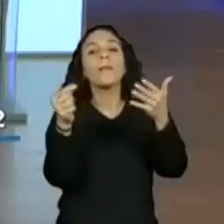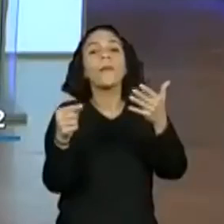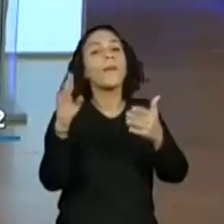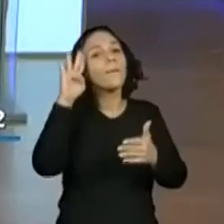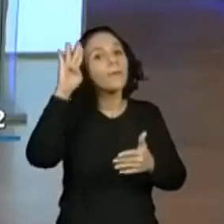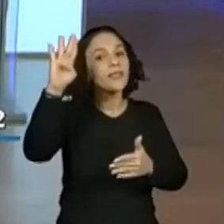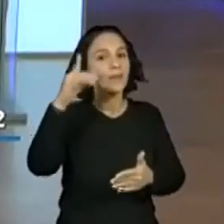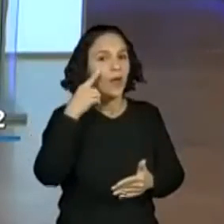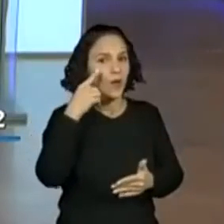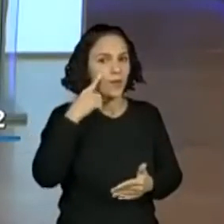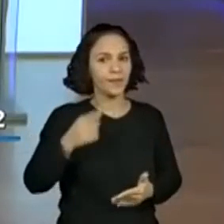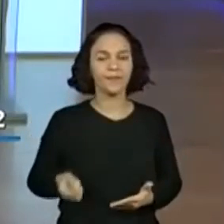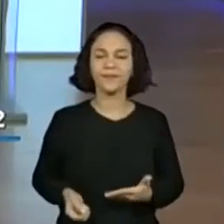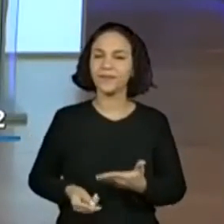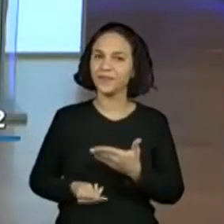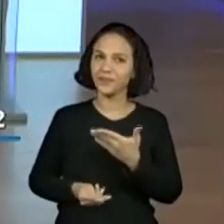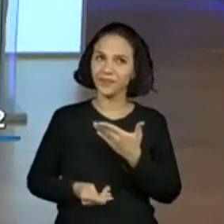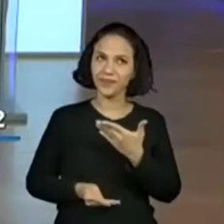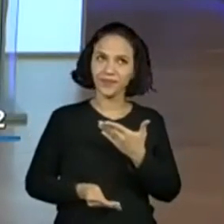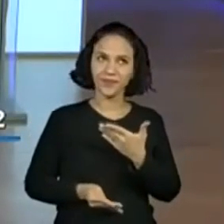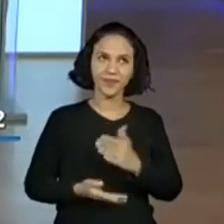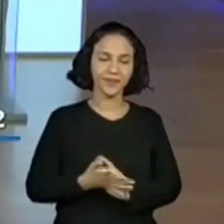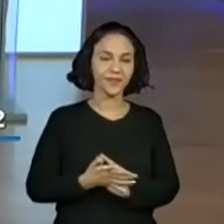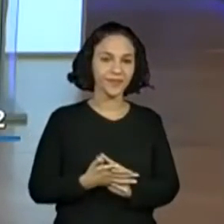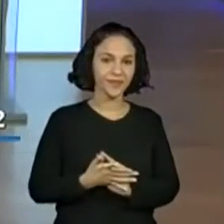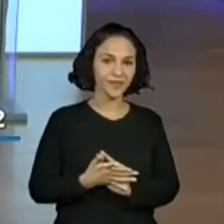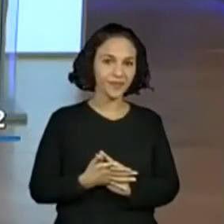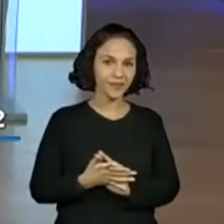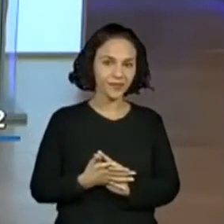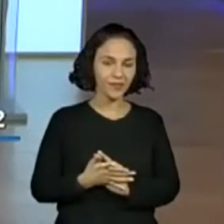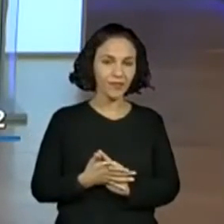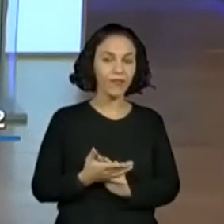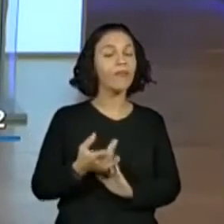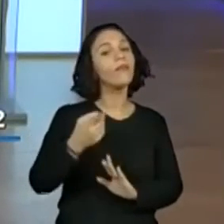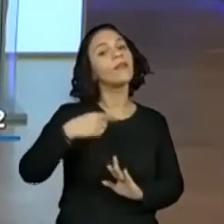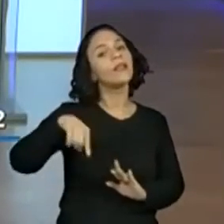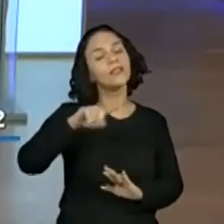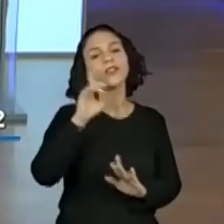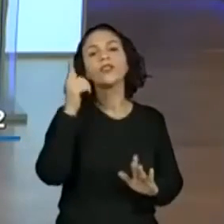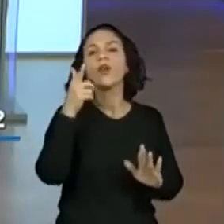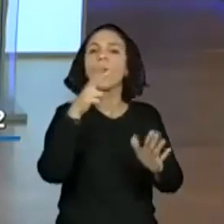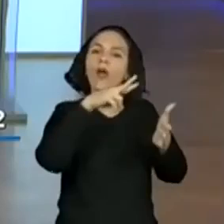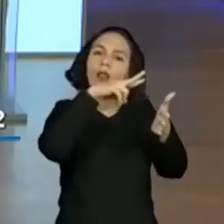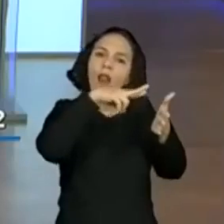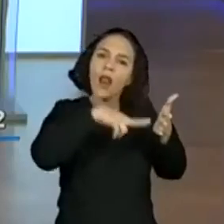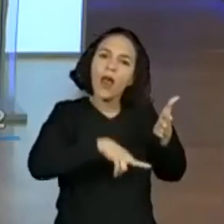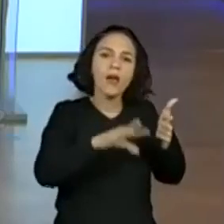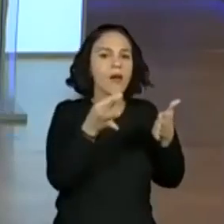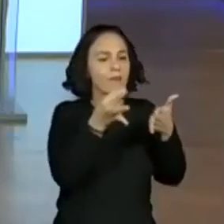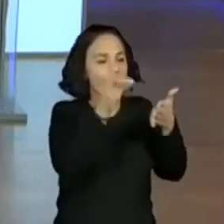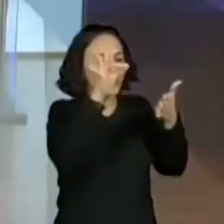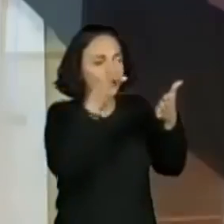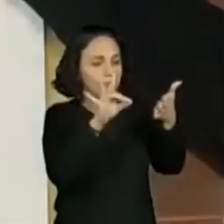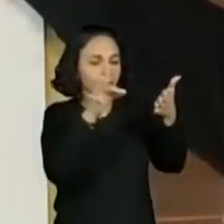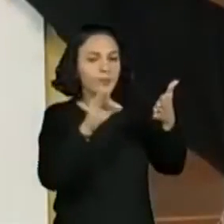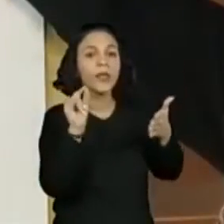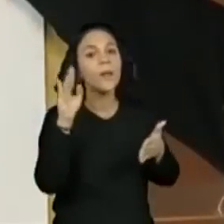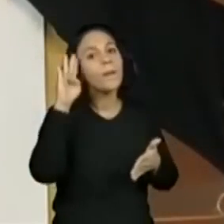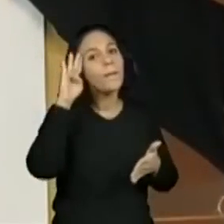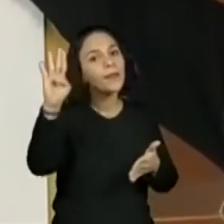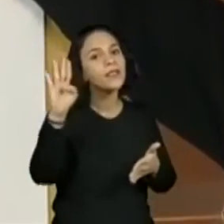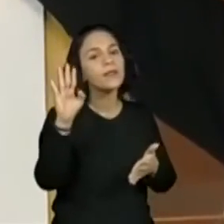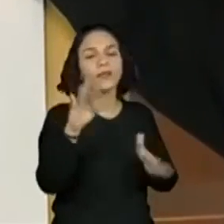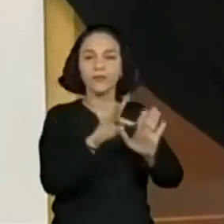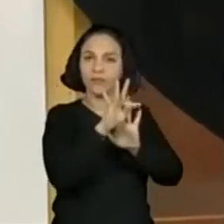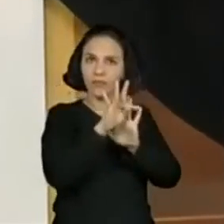acontecimentos. Ó, estes foram os acontecimentos que nós levantamos ontem da primeira parte